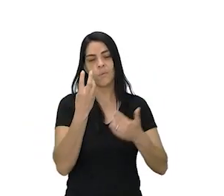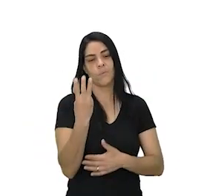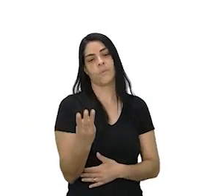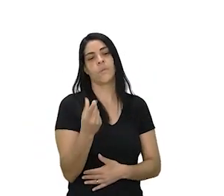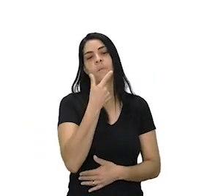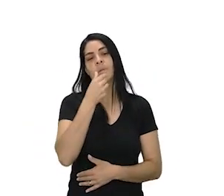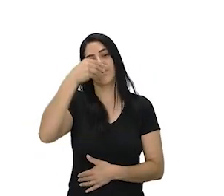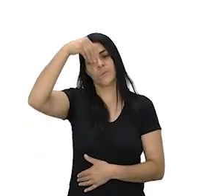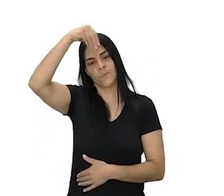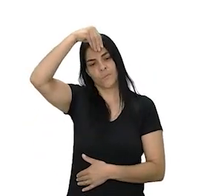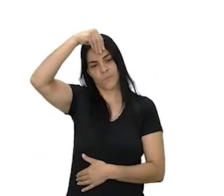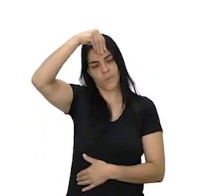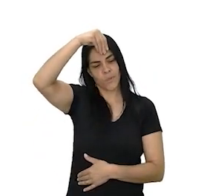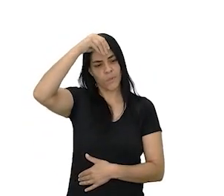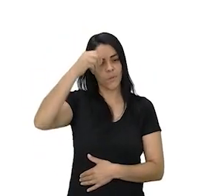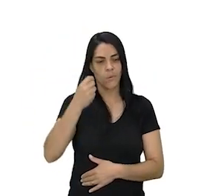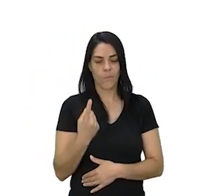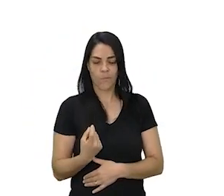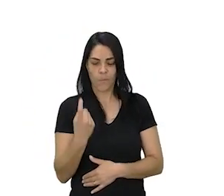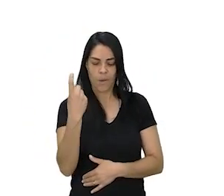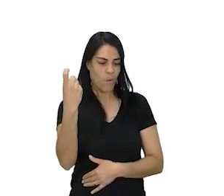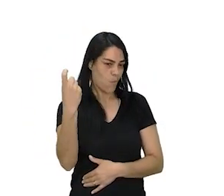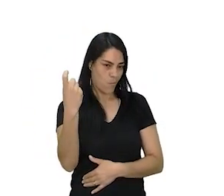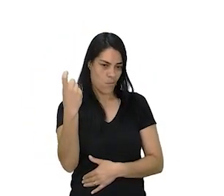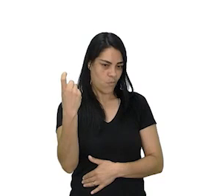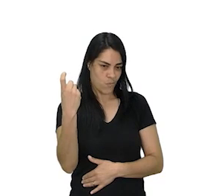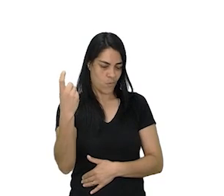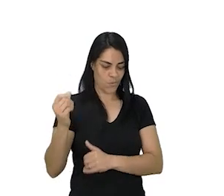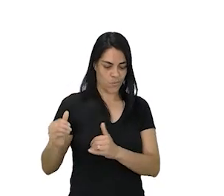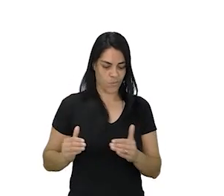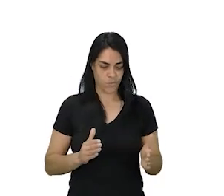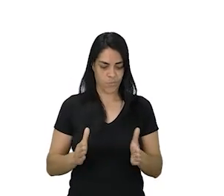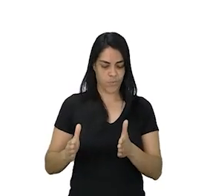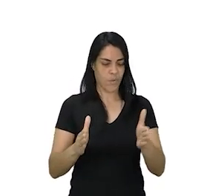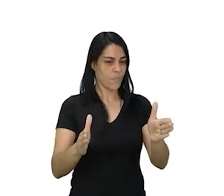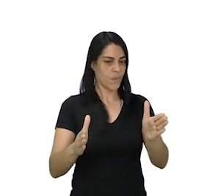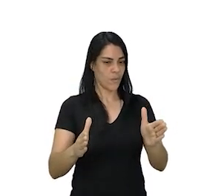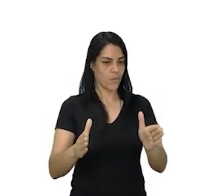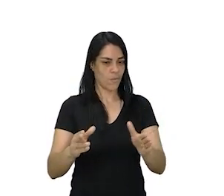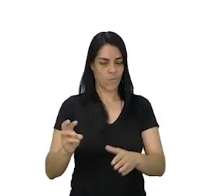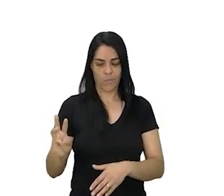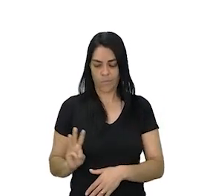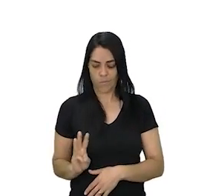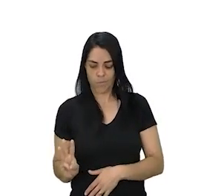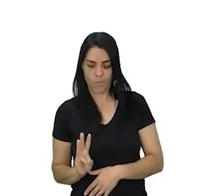só, né? Eu não deixaria meus sobrinhos irem sozinhos em cada uma